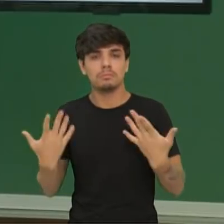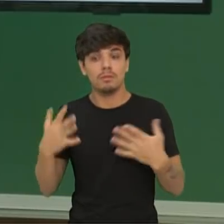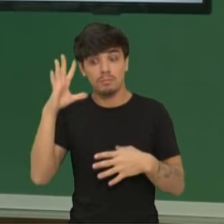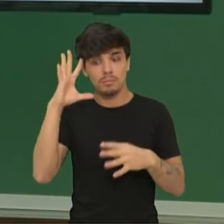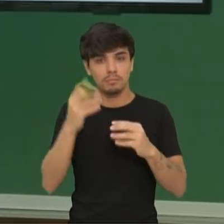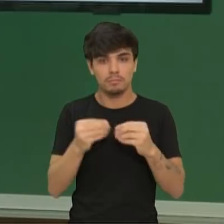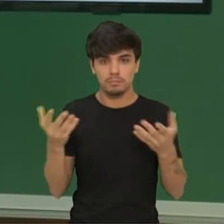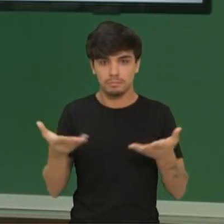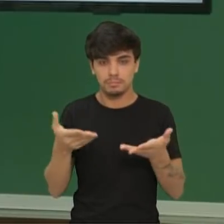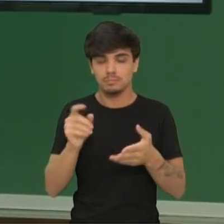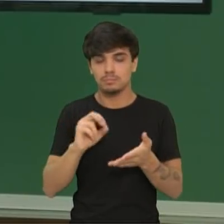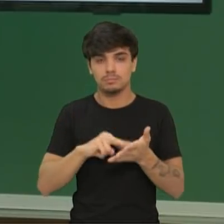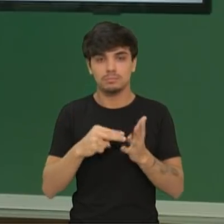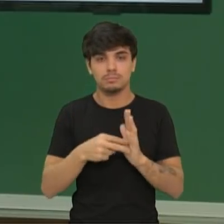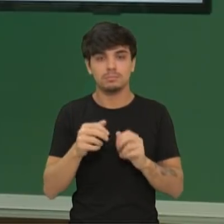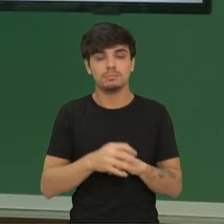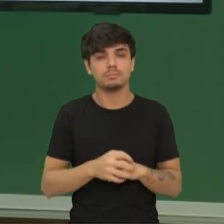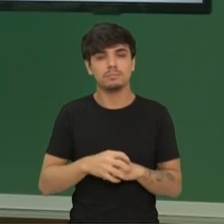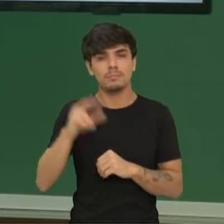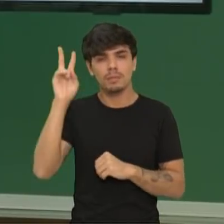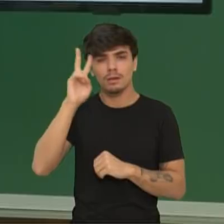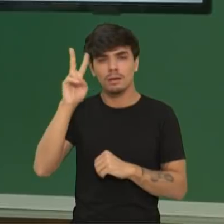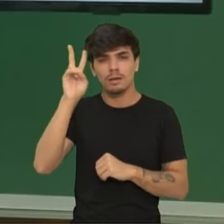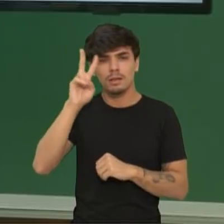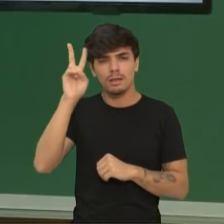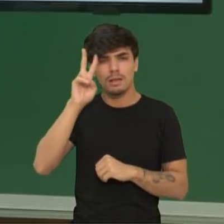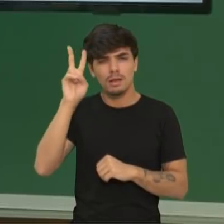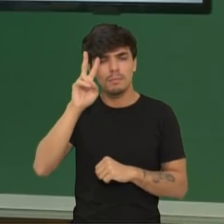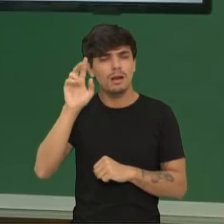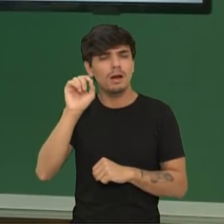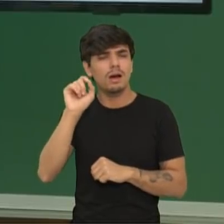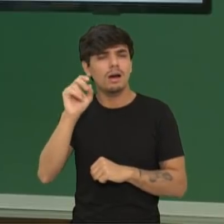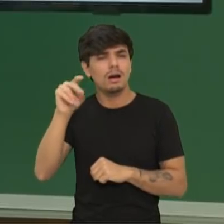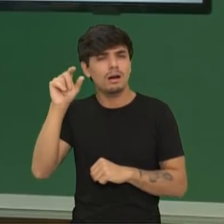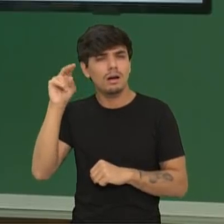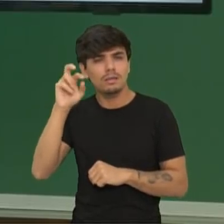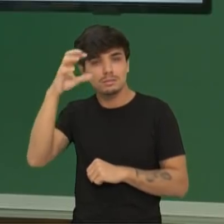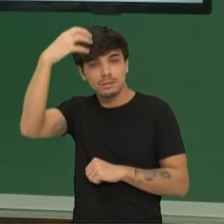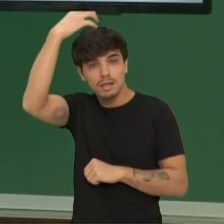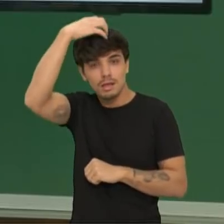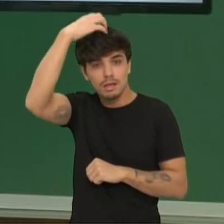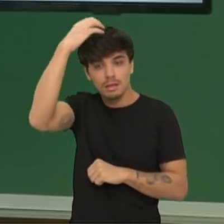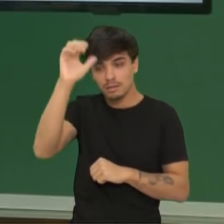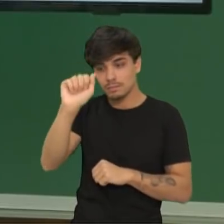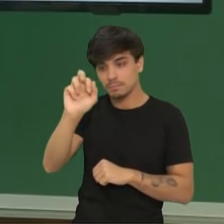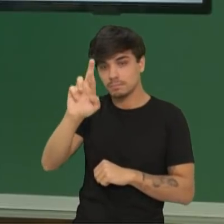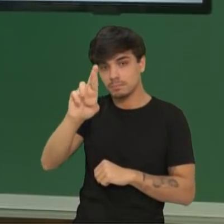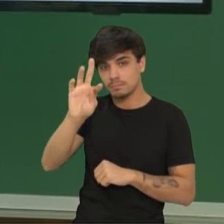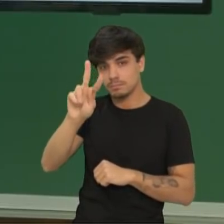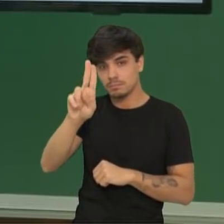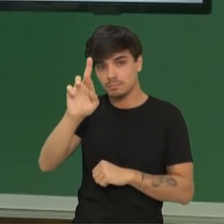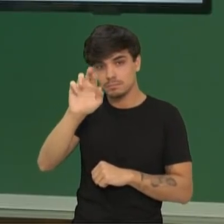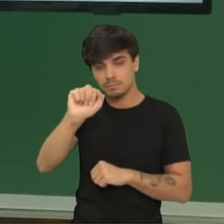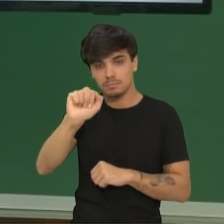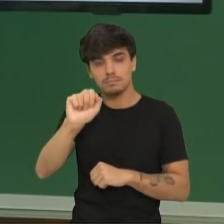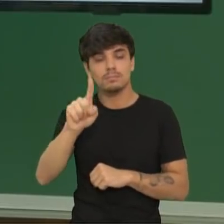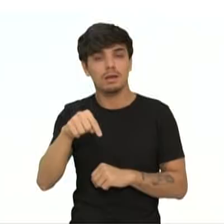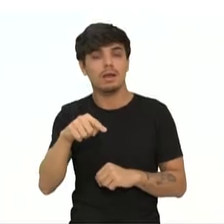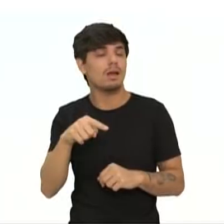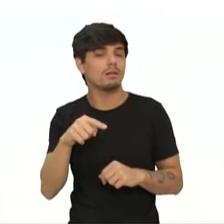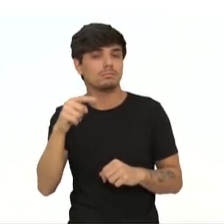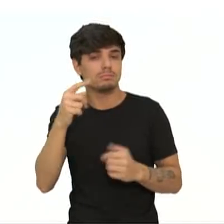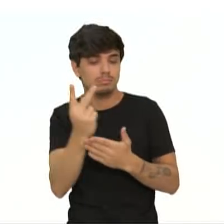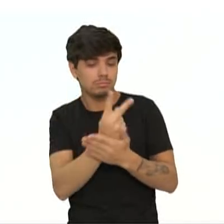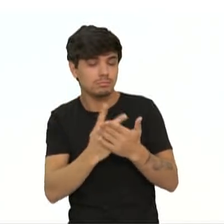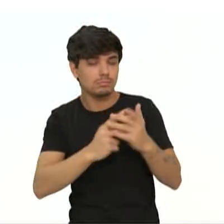entender. Qual que é a história dele? Lembra da lenda do rei Arthur, que nós falamos na aula passada? Então, essa é um desenho animado, que